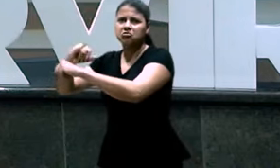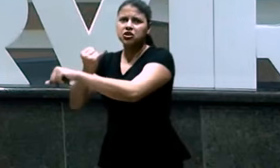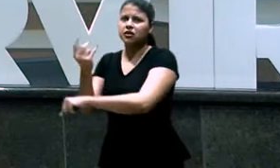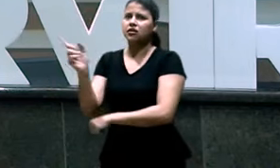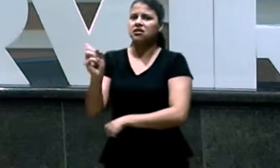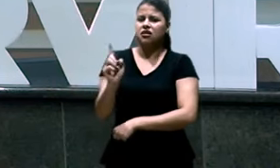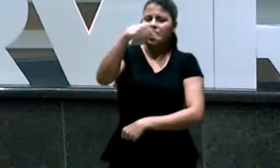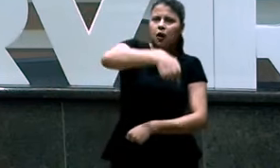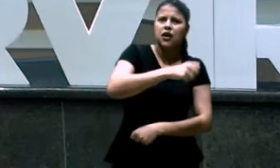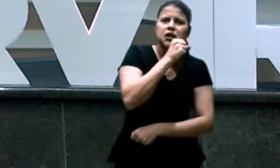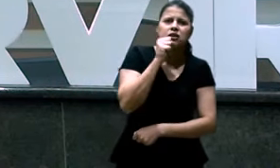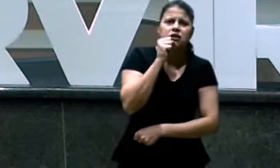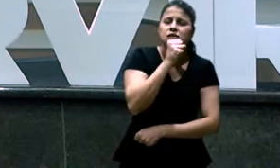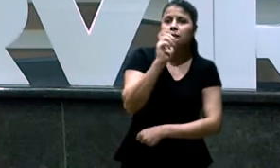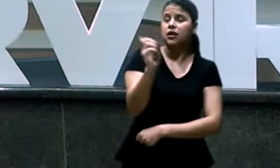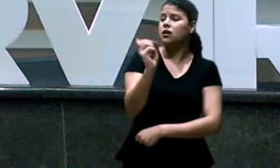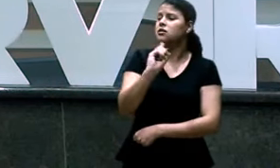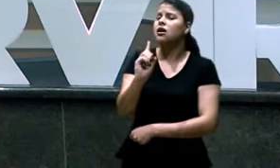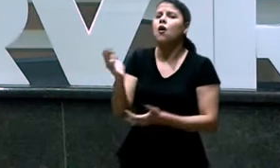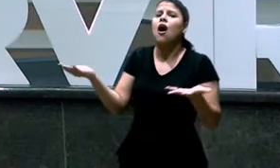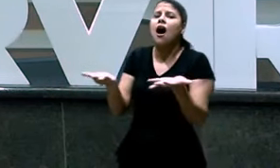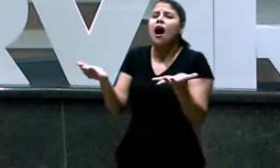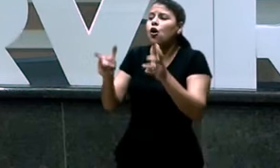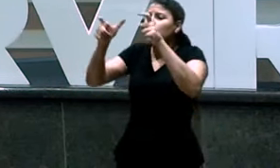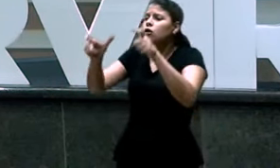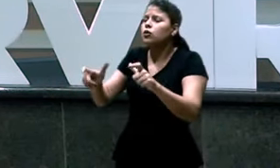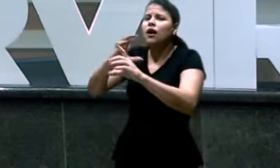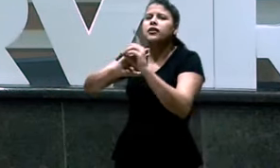A hora é em que o meu novo endereço